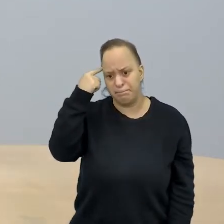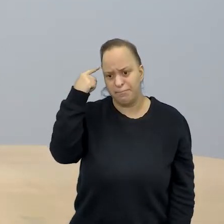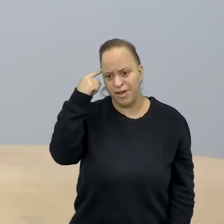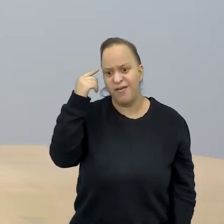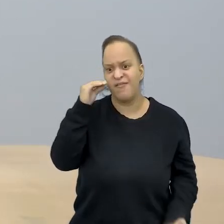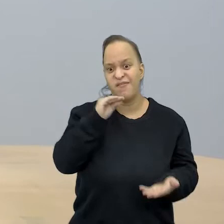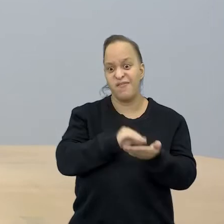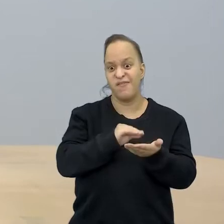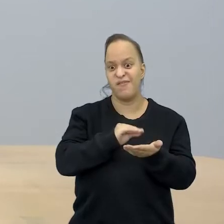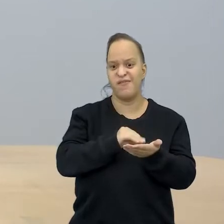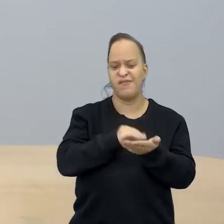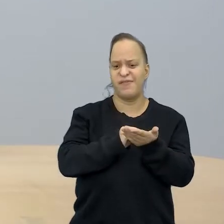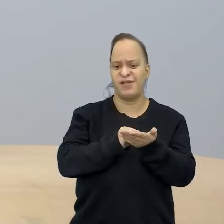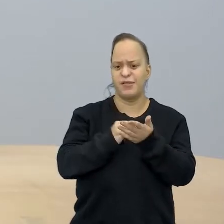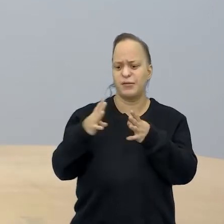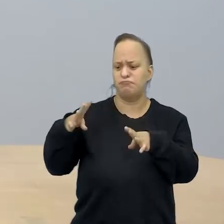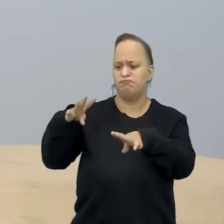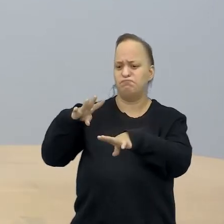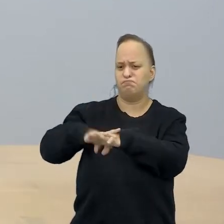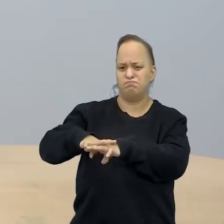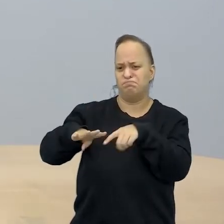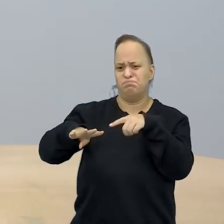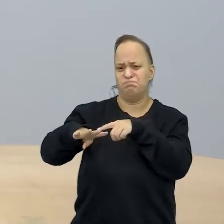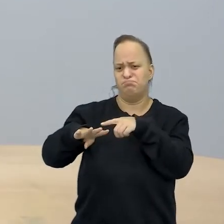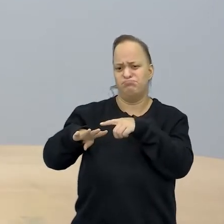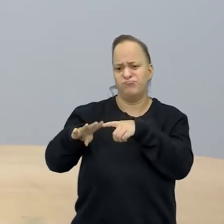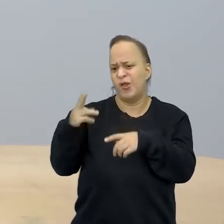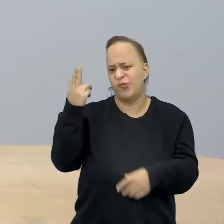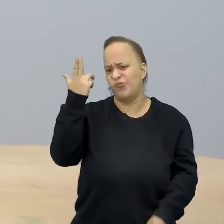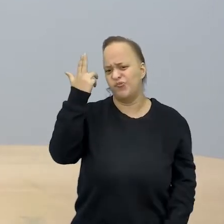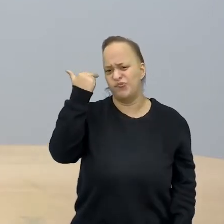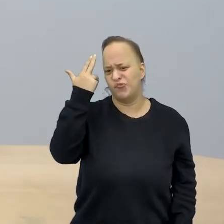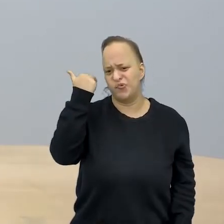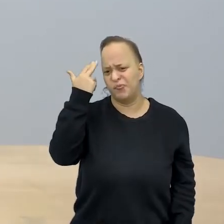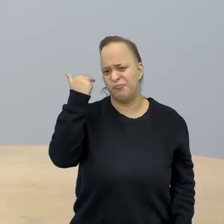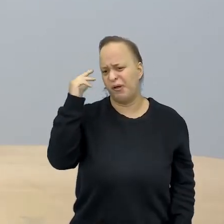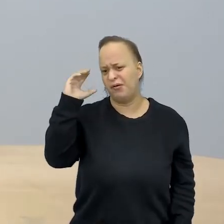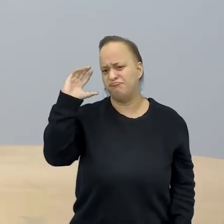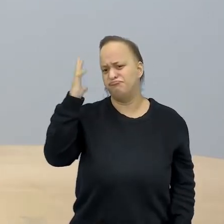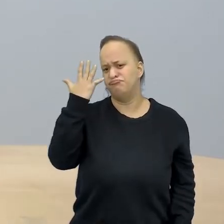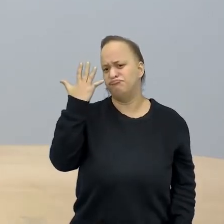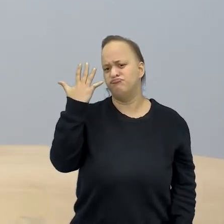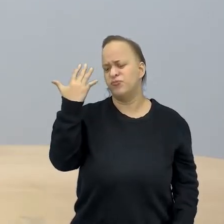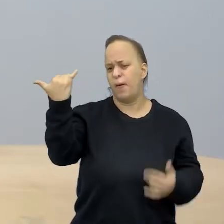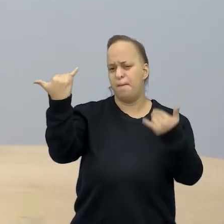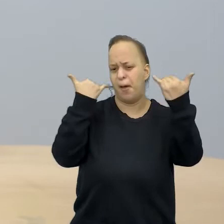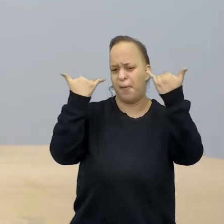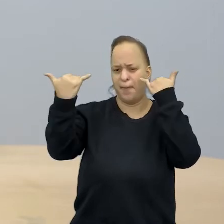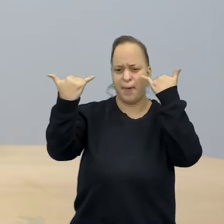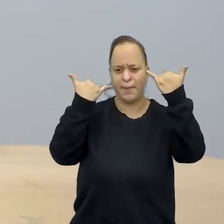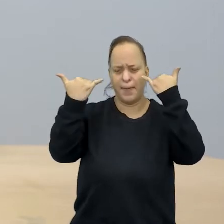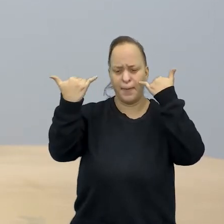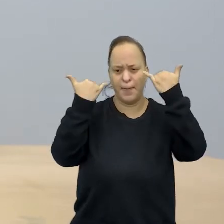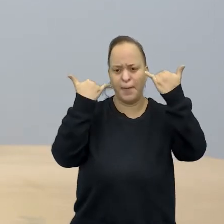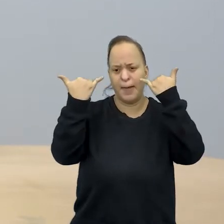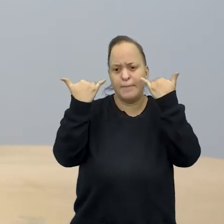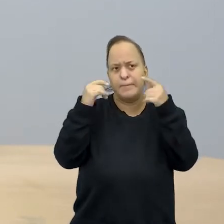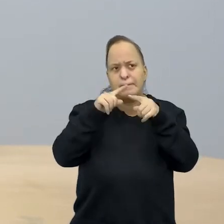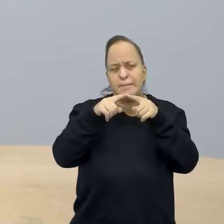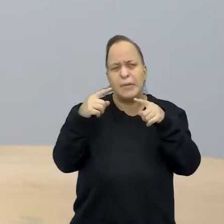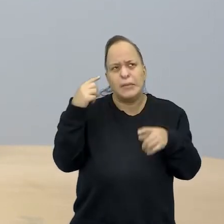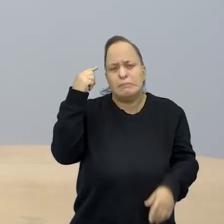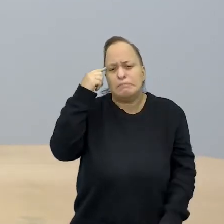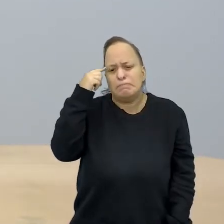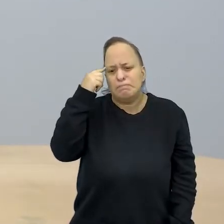A instituição prisão para a gente ela é tão normal, né? A gente vê tantas notícias o tempo todo, né? Que a gente não para se perguntar, tá,